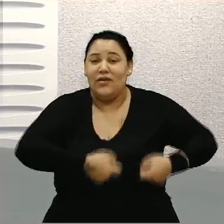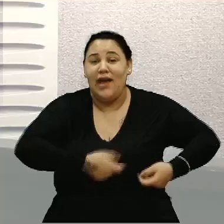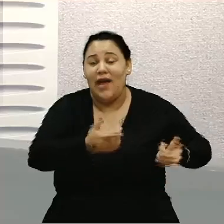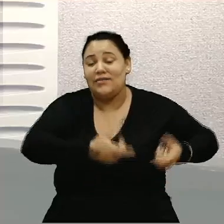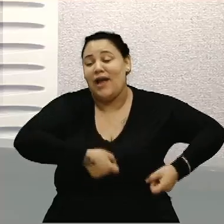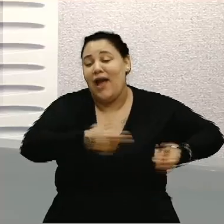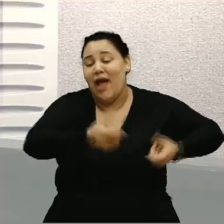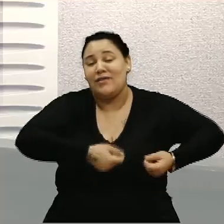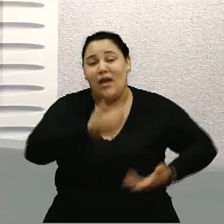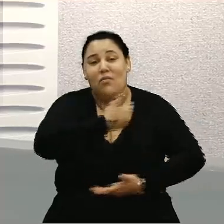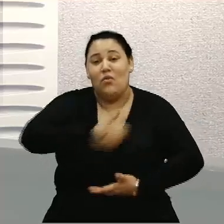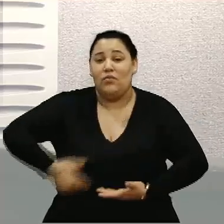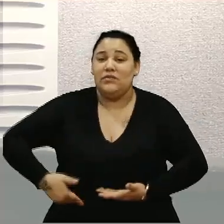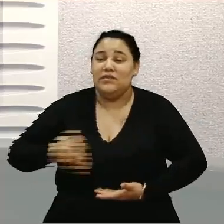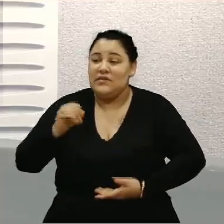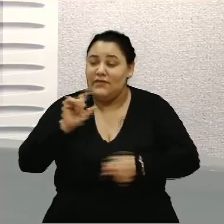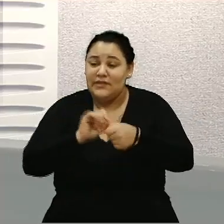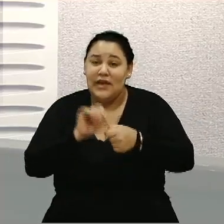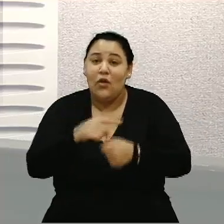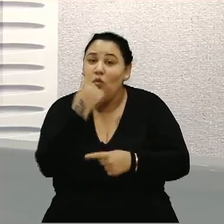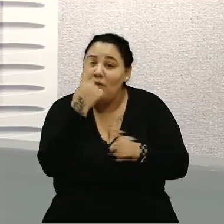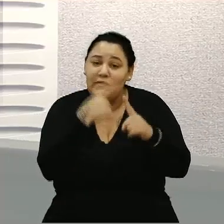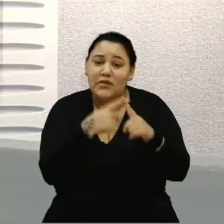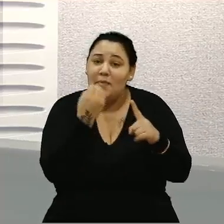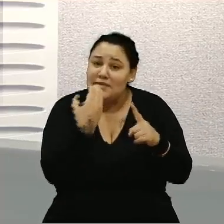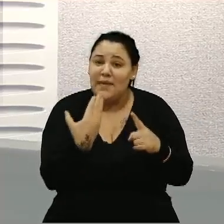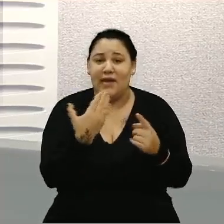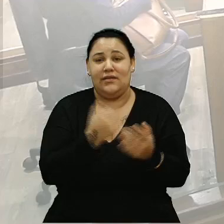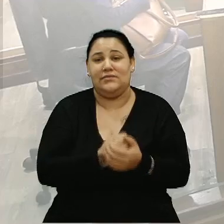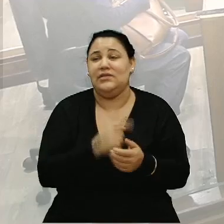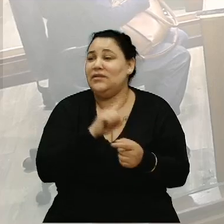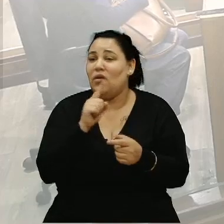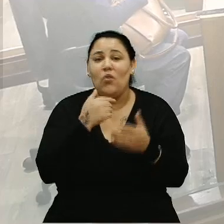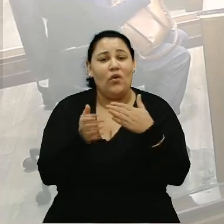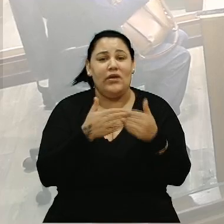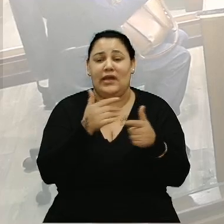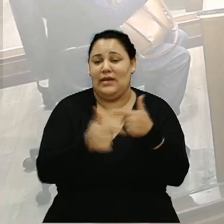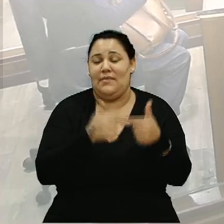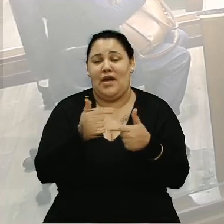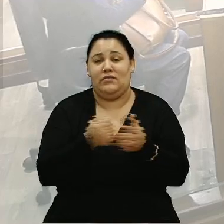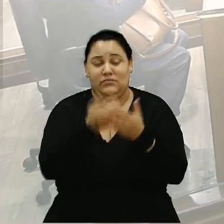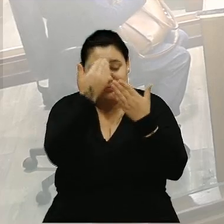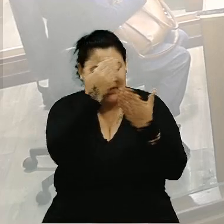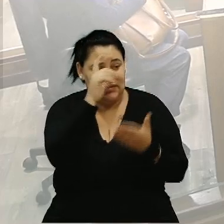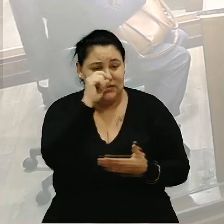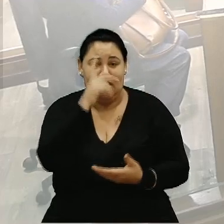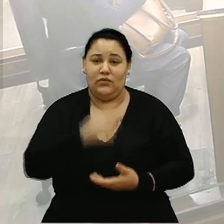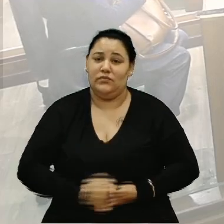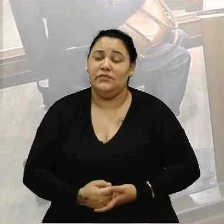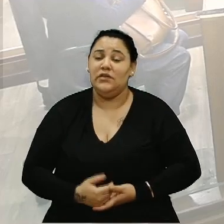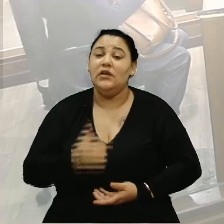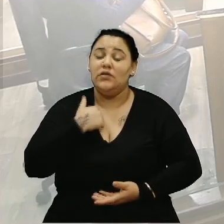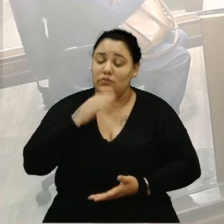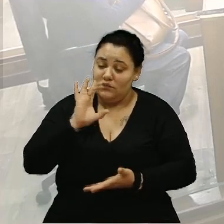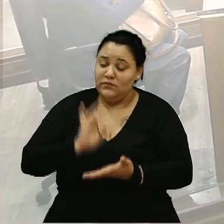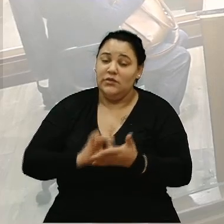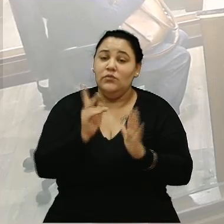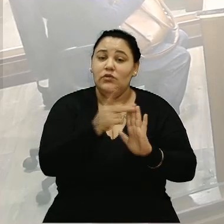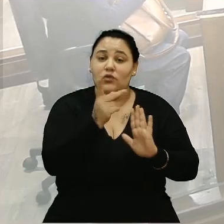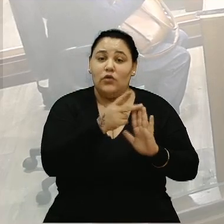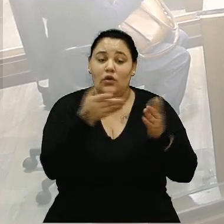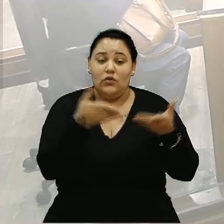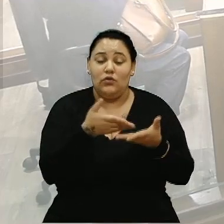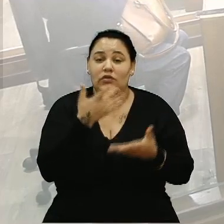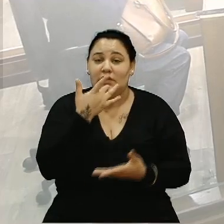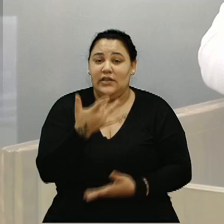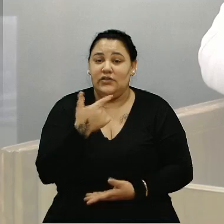vai fazer, que faça bem feito, não façam no improviso. Obrigado. Obrigado, vereador Scalco. Nós vamos protocolar hoje à tarde, eu conto com a